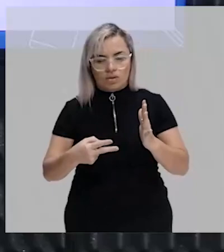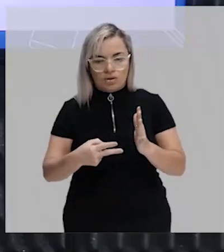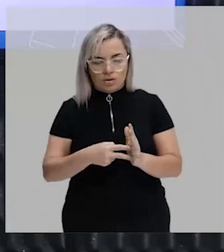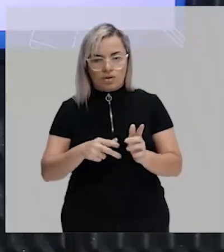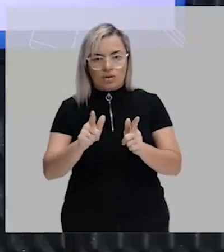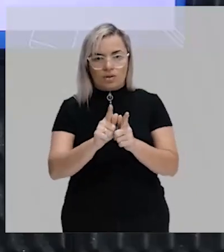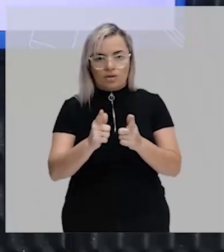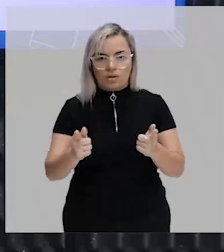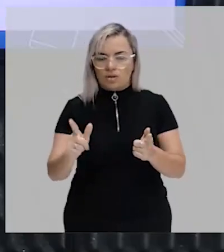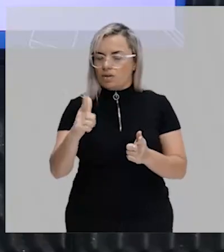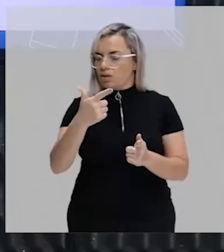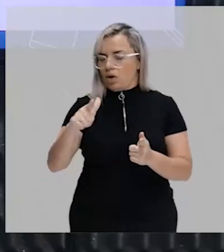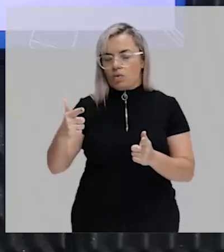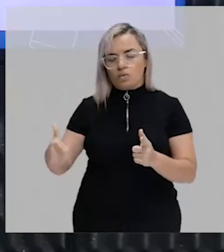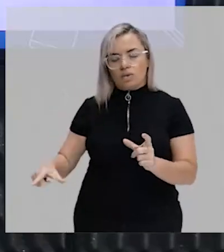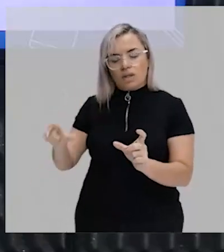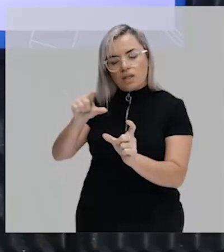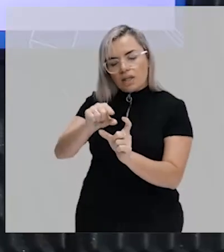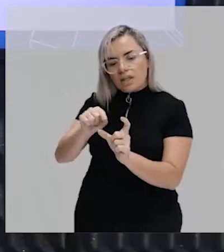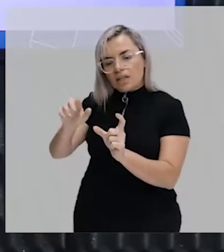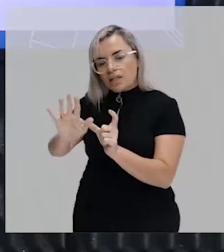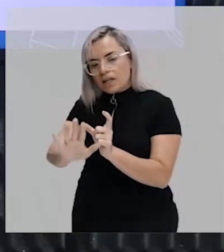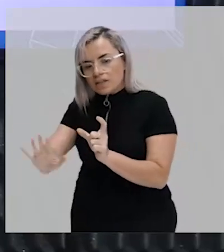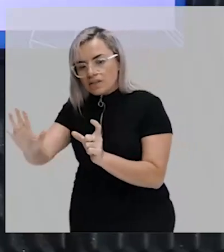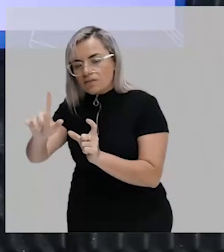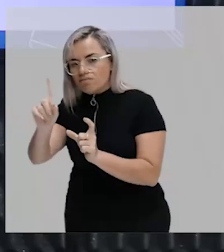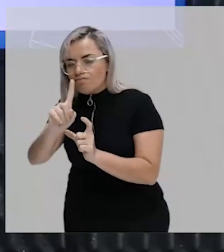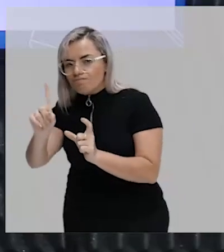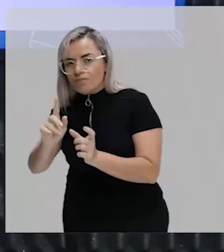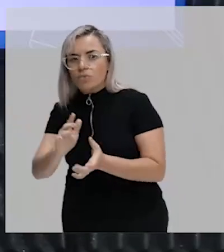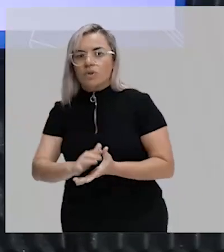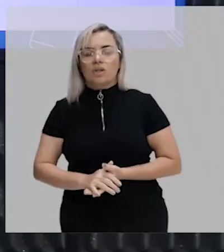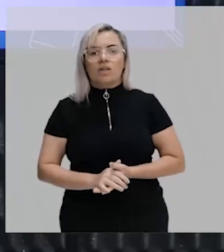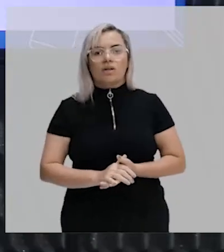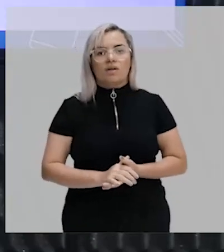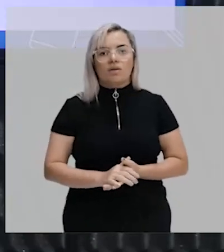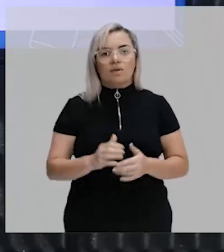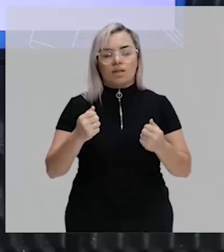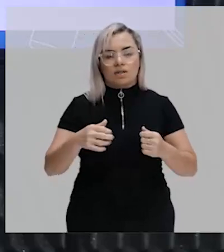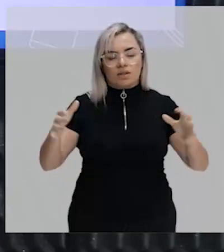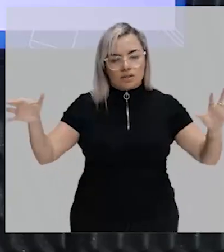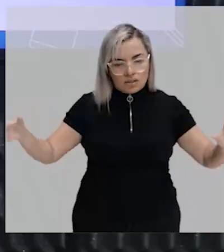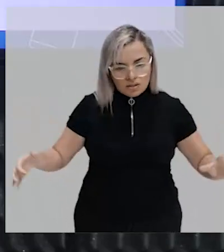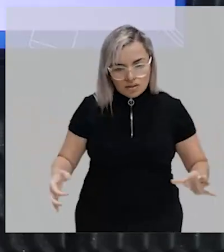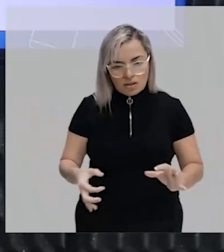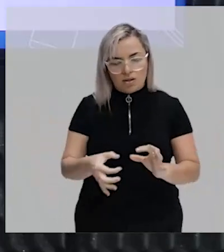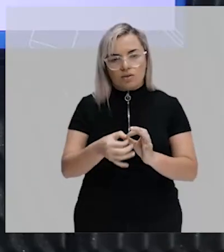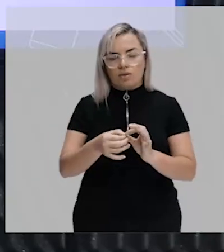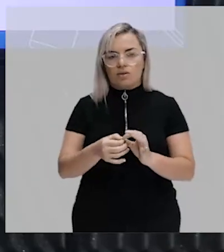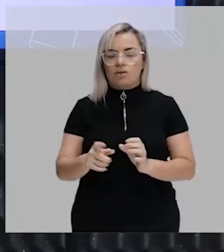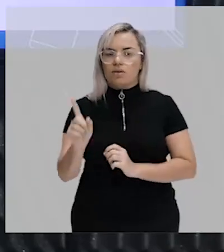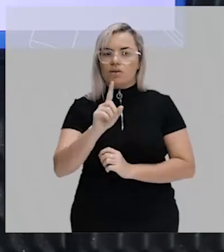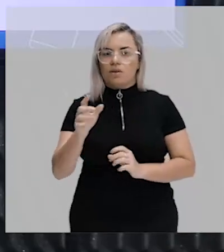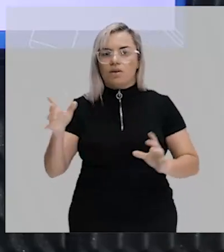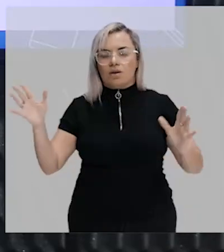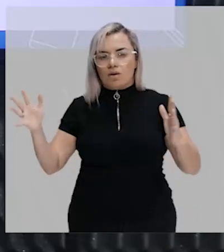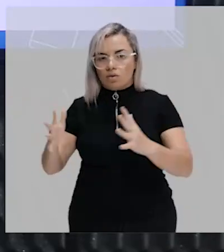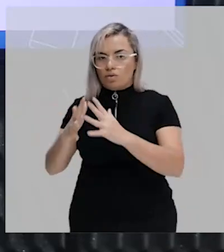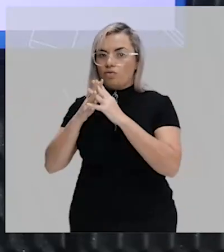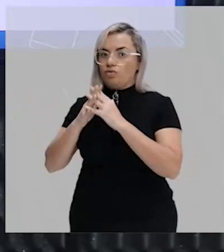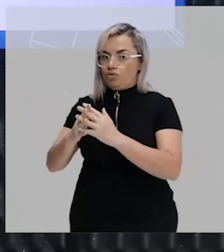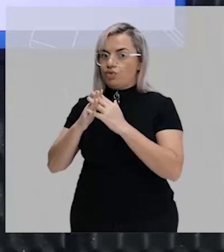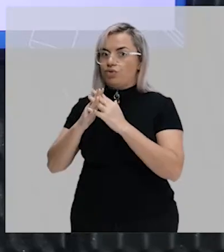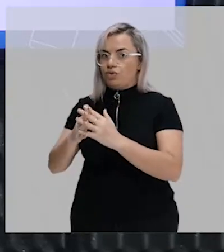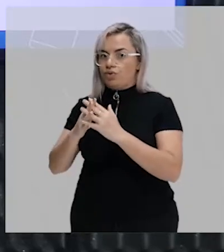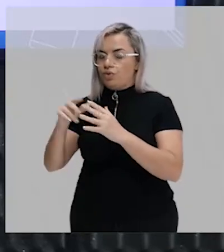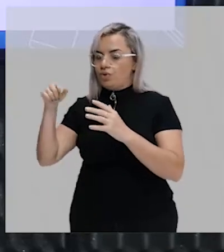são palavras que elas estão ali para fazer essa união. Não confundir conjunção com preposição,